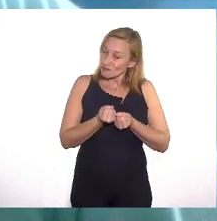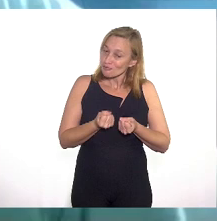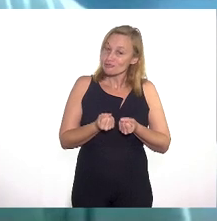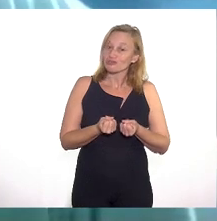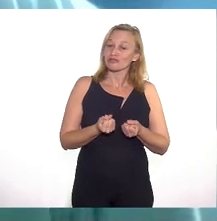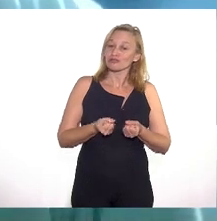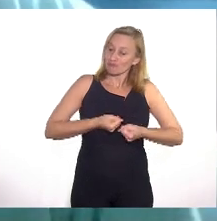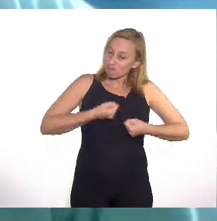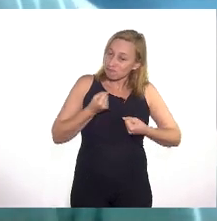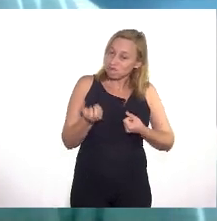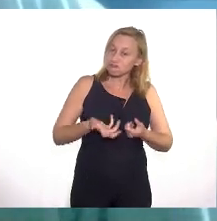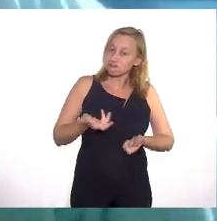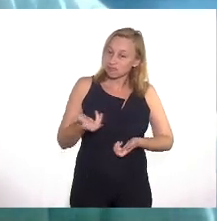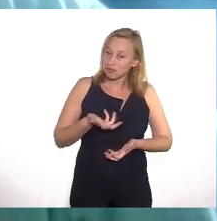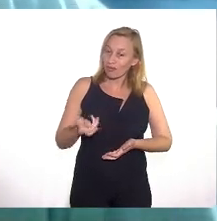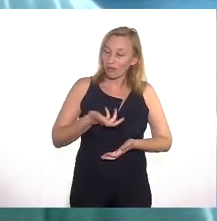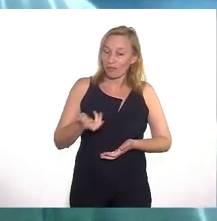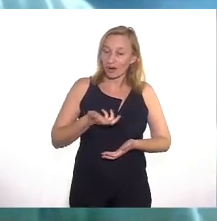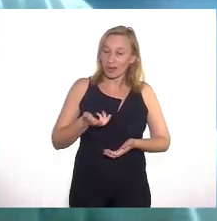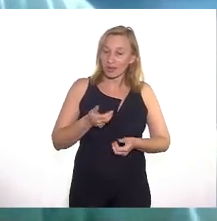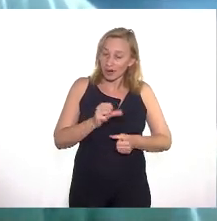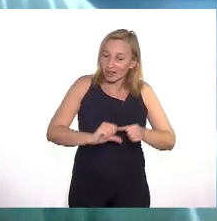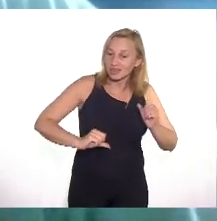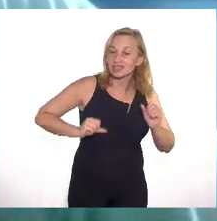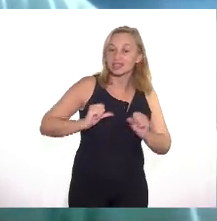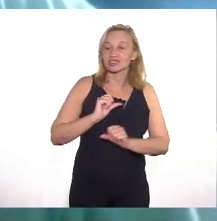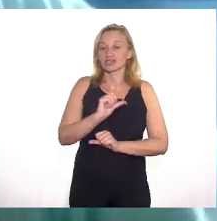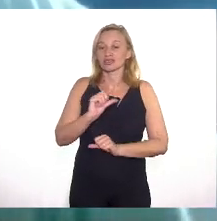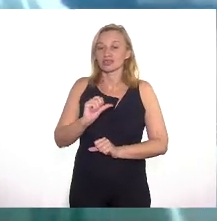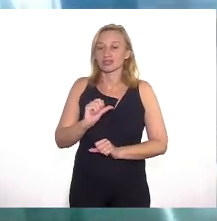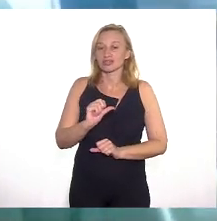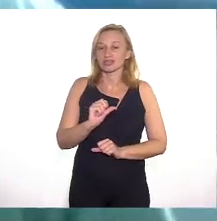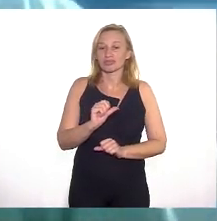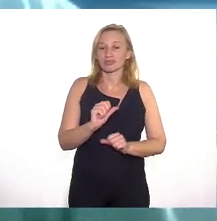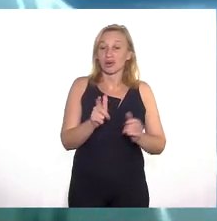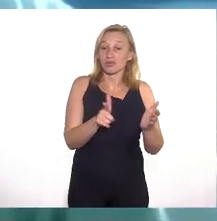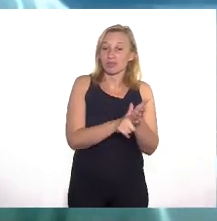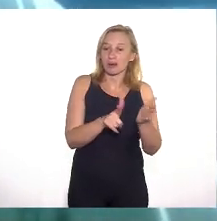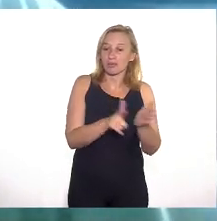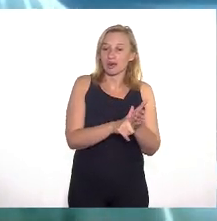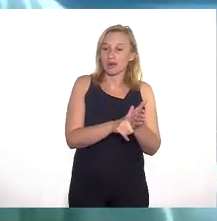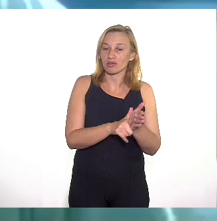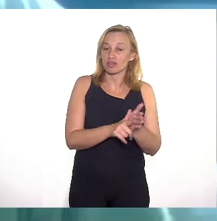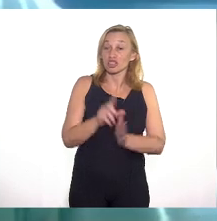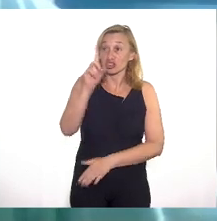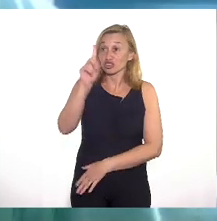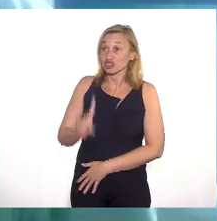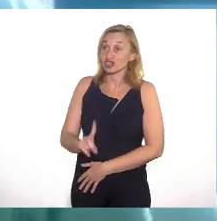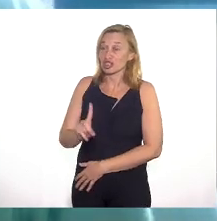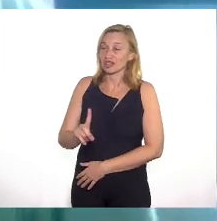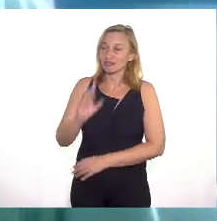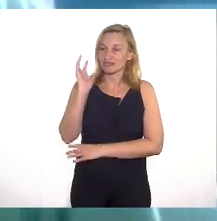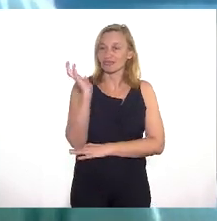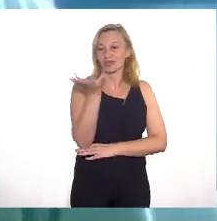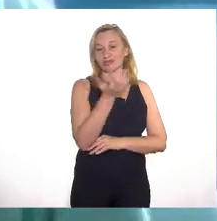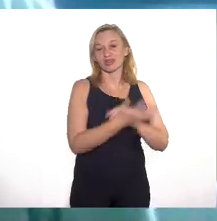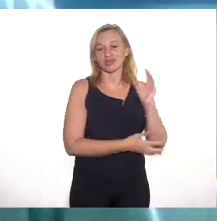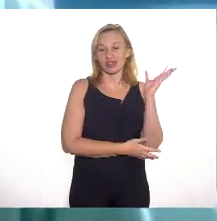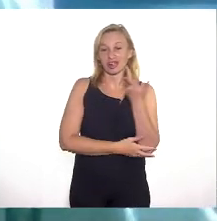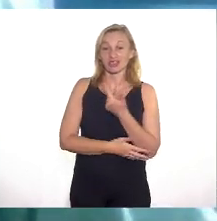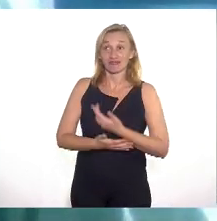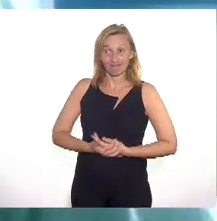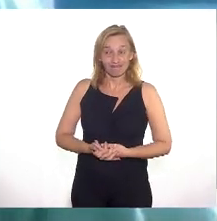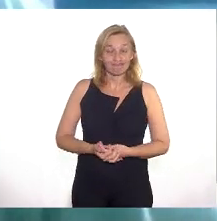de correr atrás, de transformar papel em direitos, inclusive direitos ambientais. E